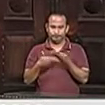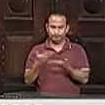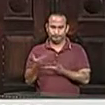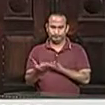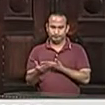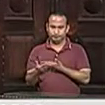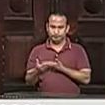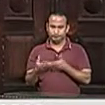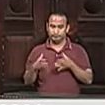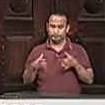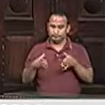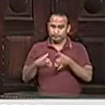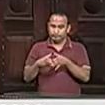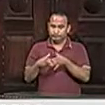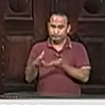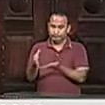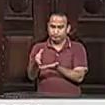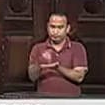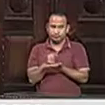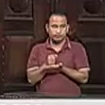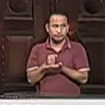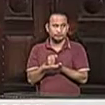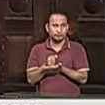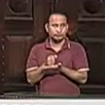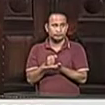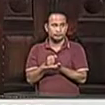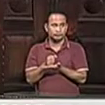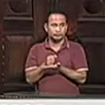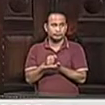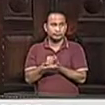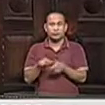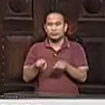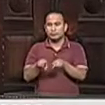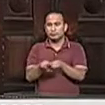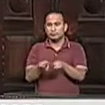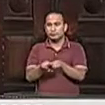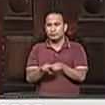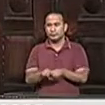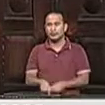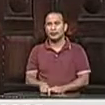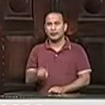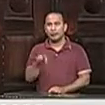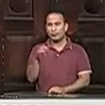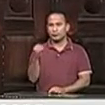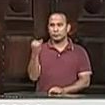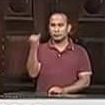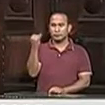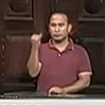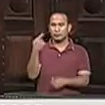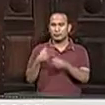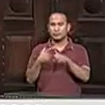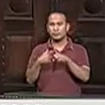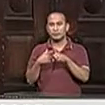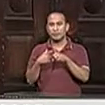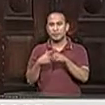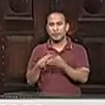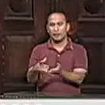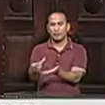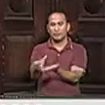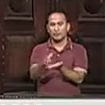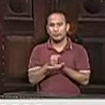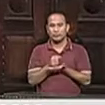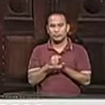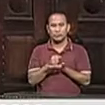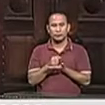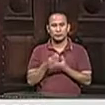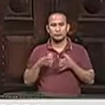unidade de acolhimento Metamorfose Ambulante também é fundamental, porque ela acolhe